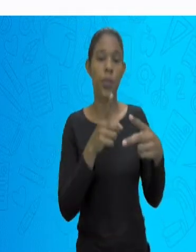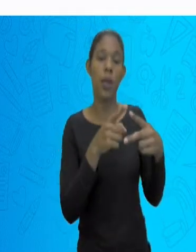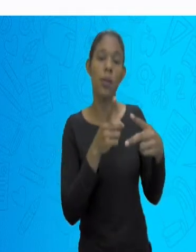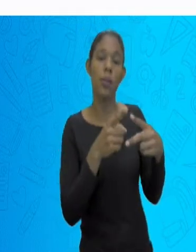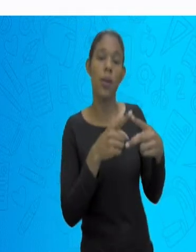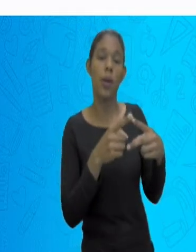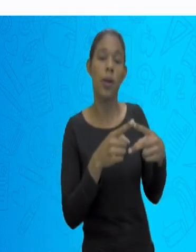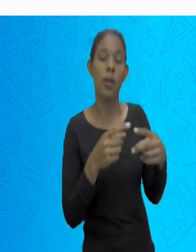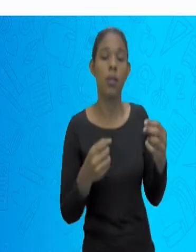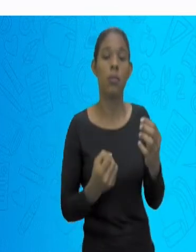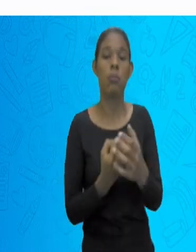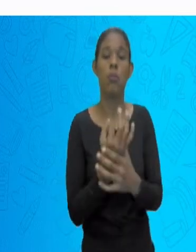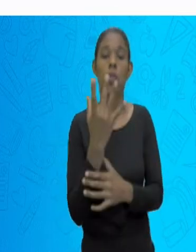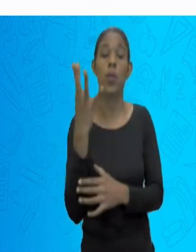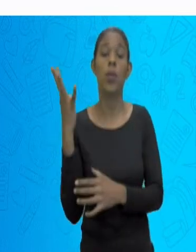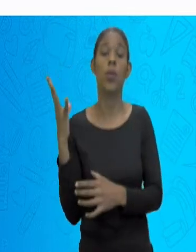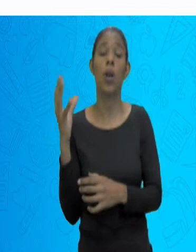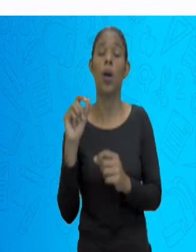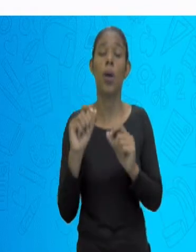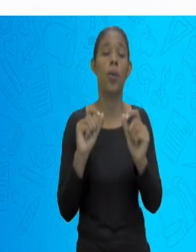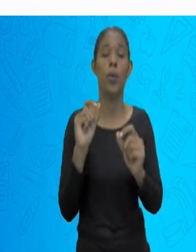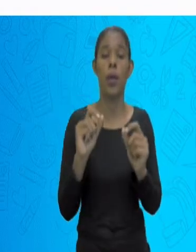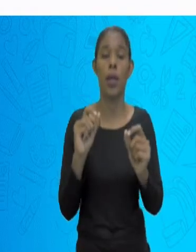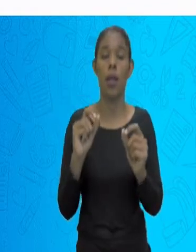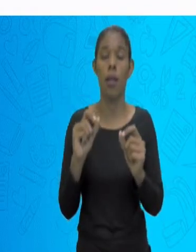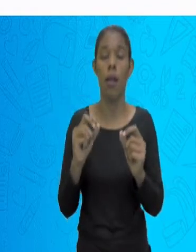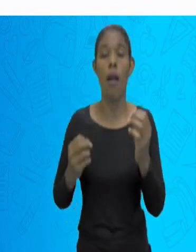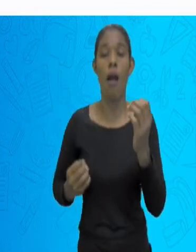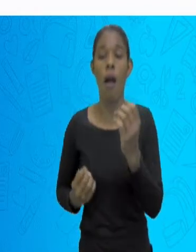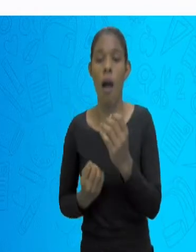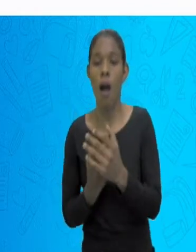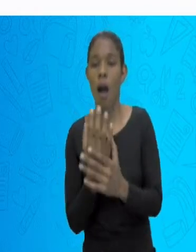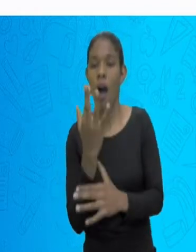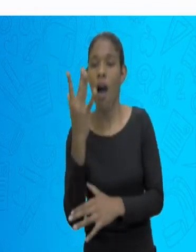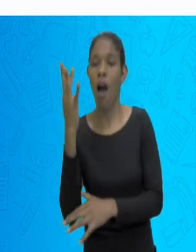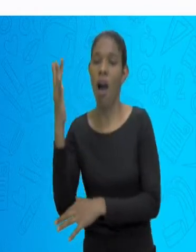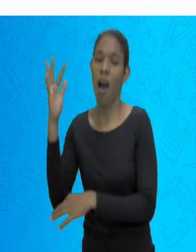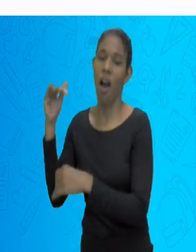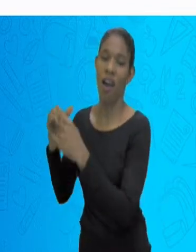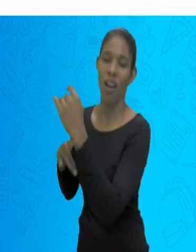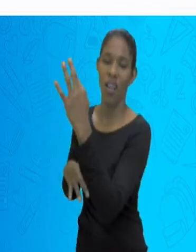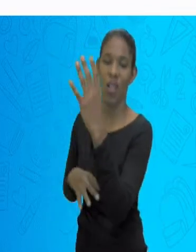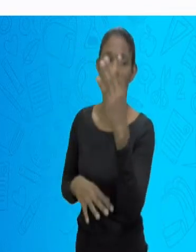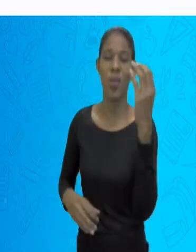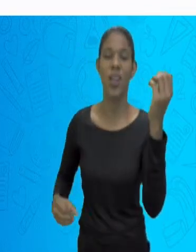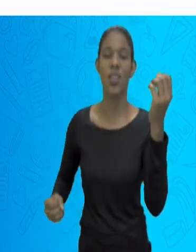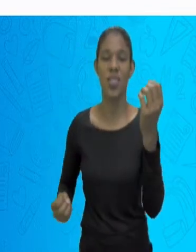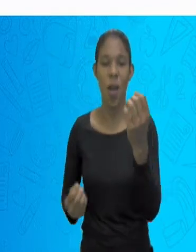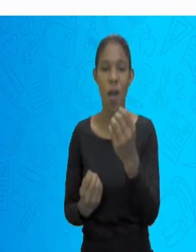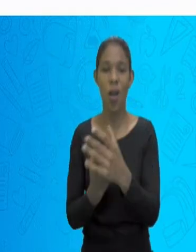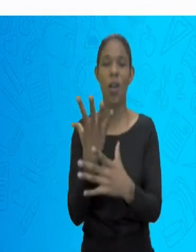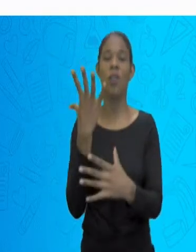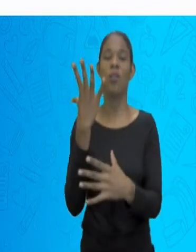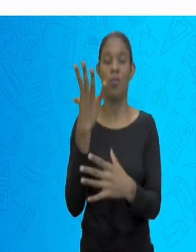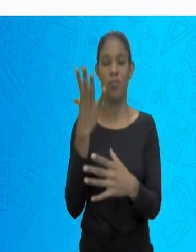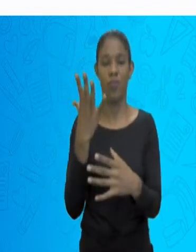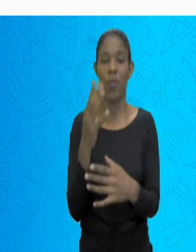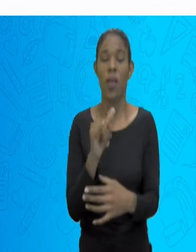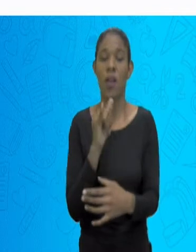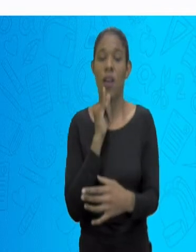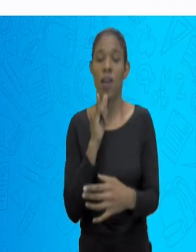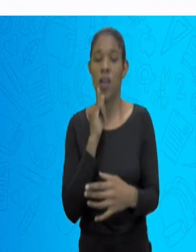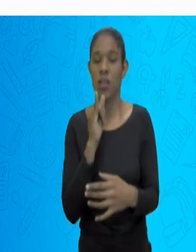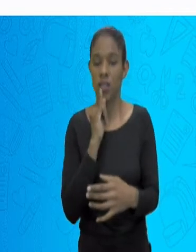que não sofreu intervenção humana. Cachoeiras, rios, montanhas. Professora, mas